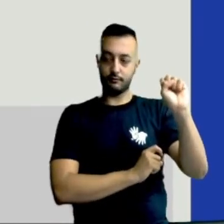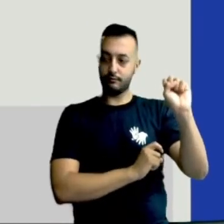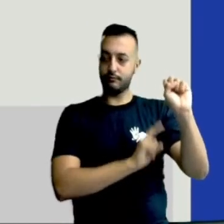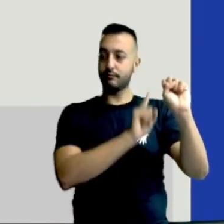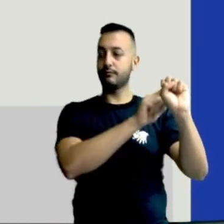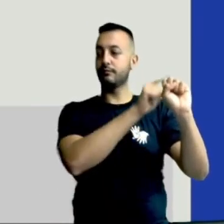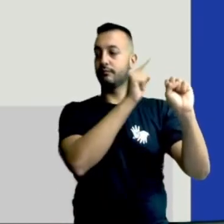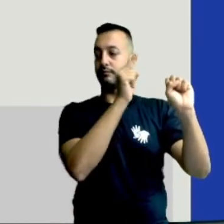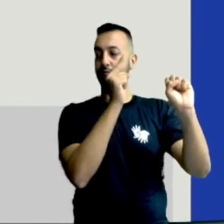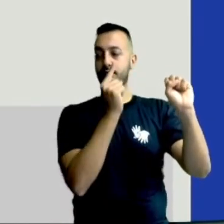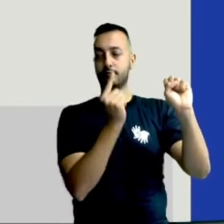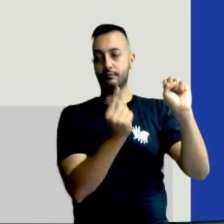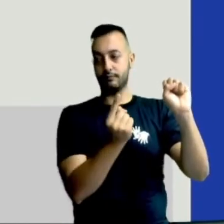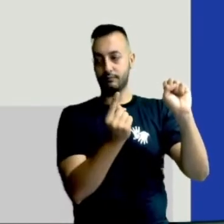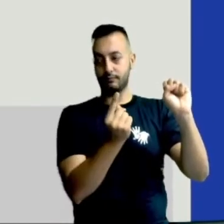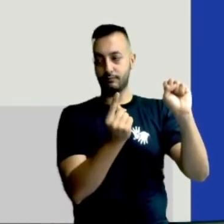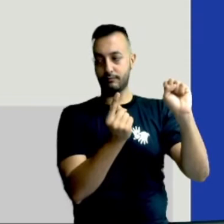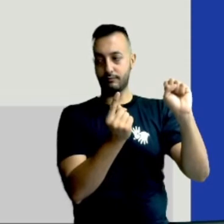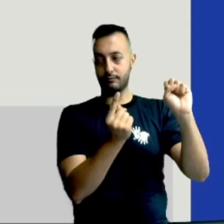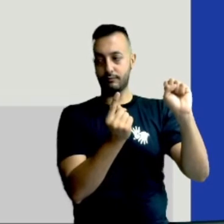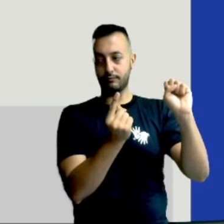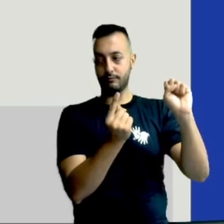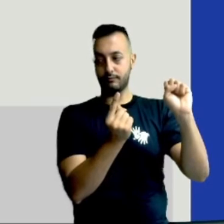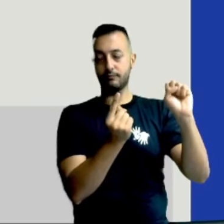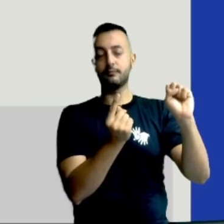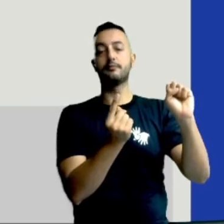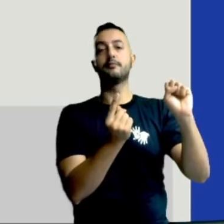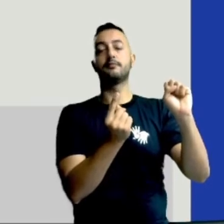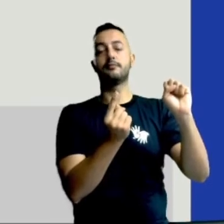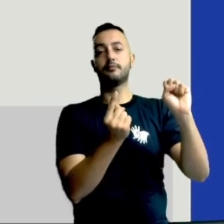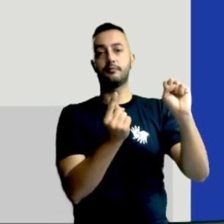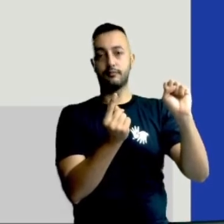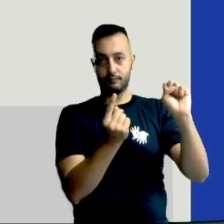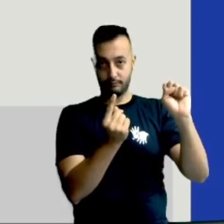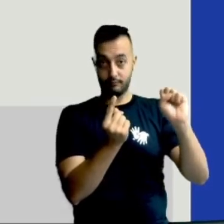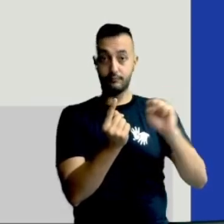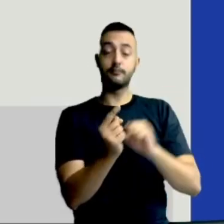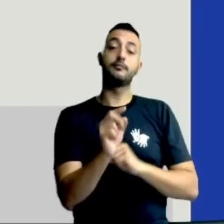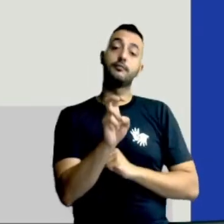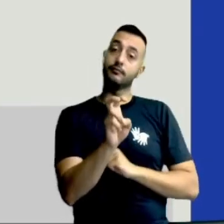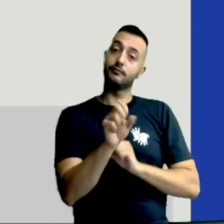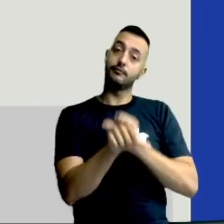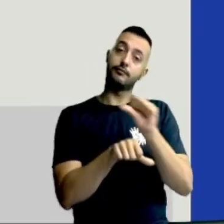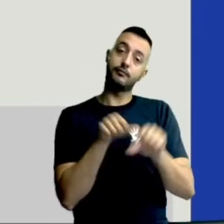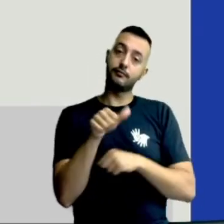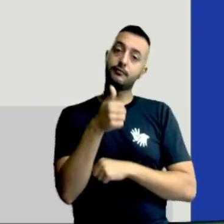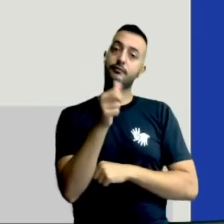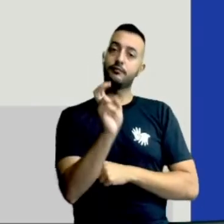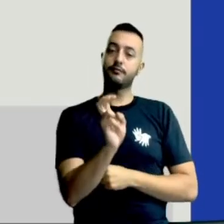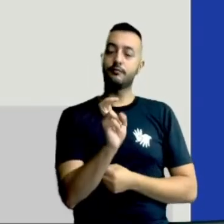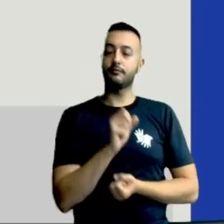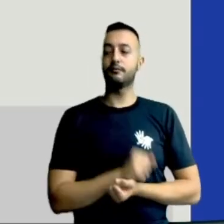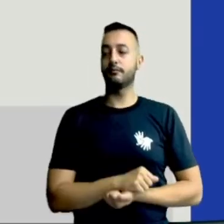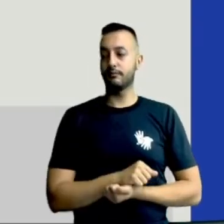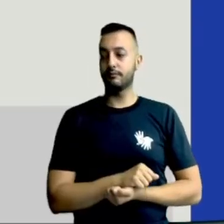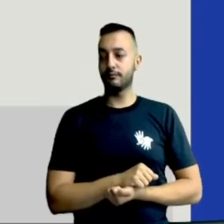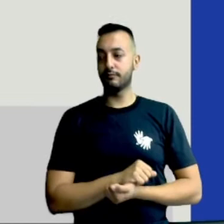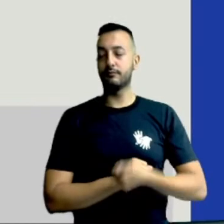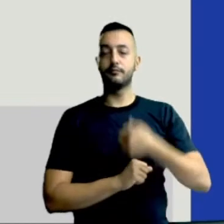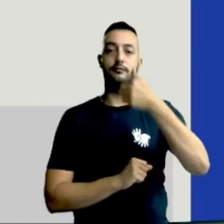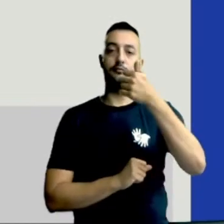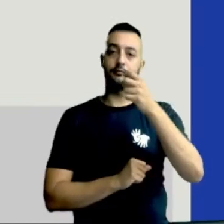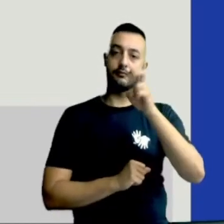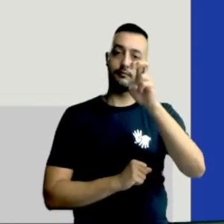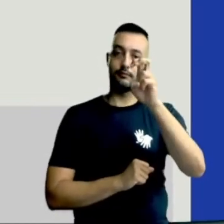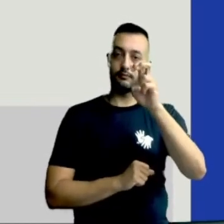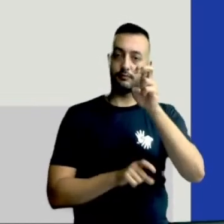E passo para a casa que eu quero, que é a casa das centenas, que era 5 e se torna 15.